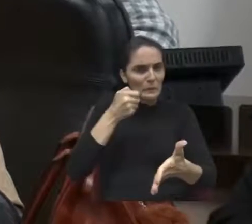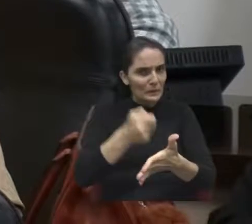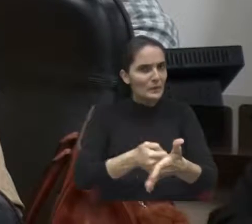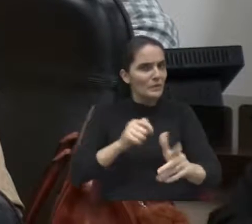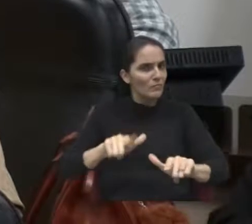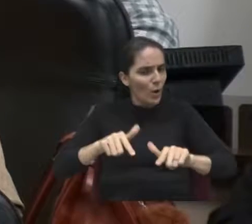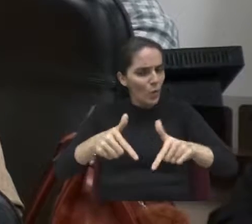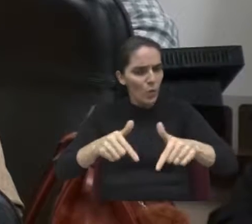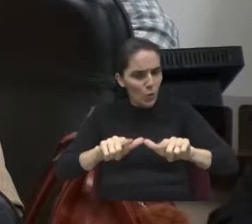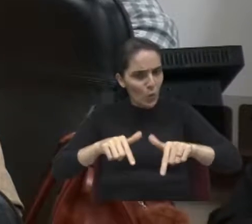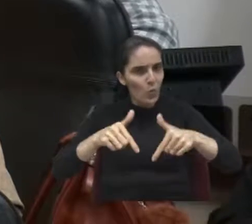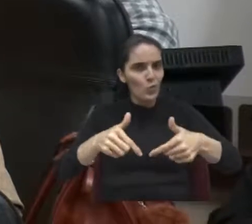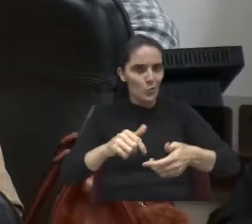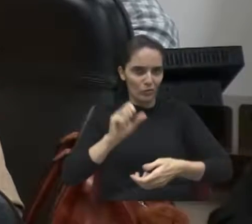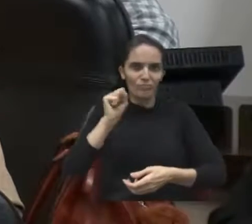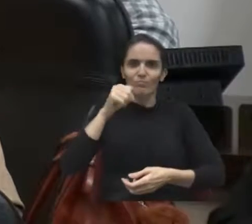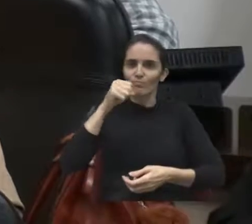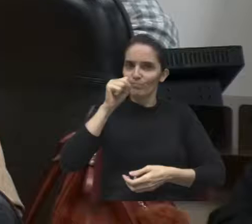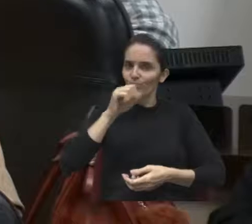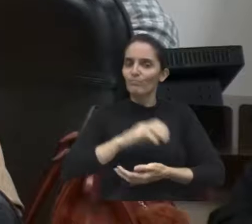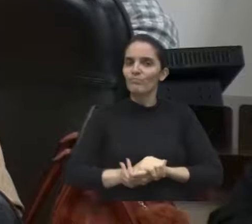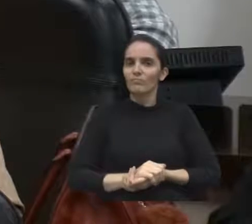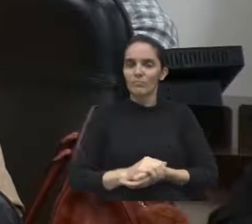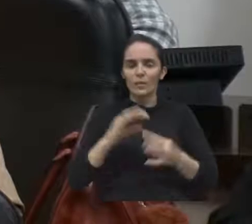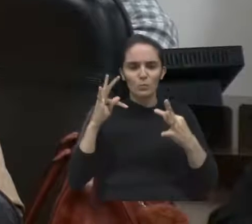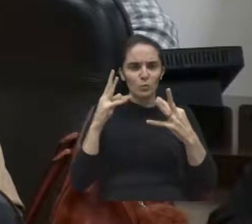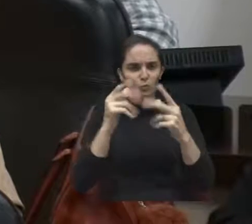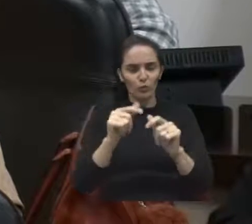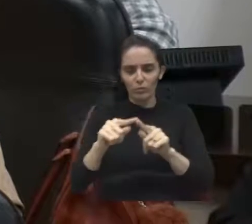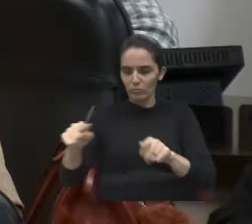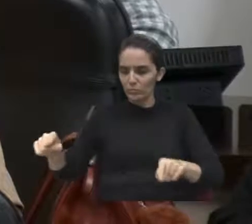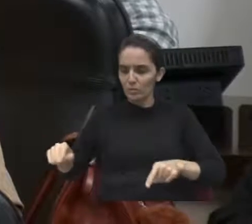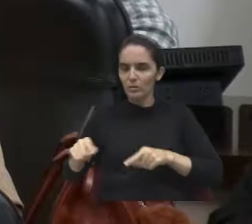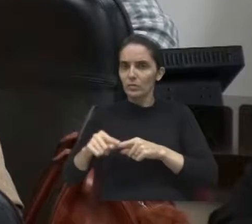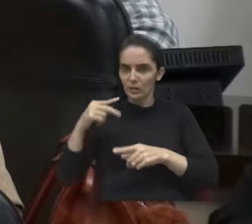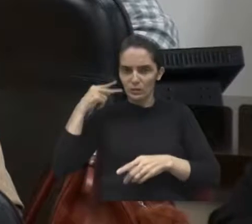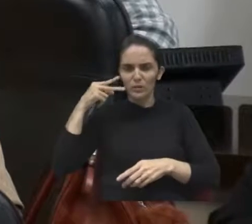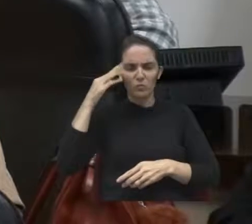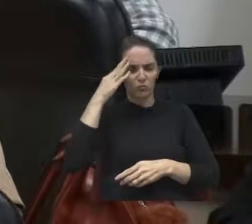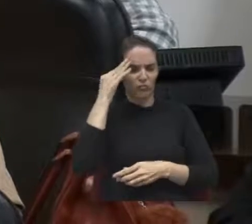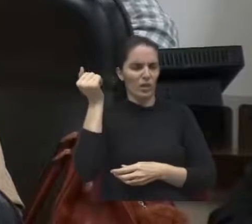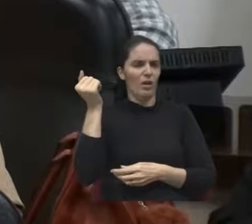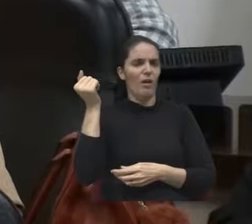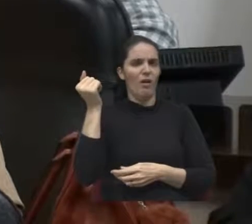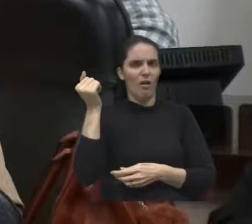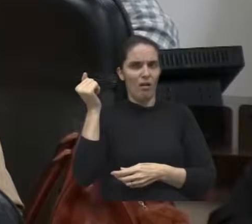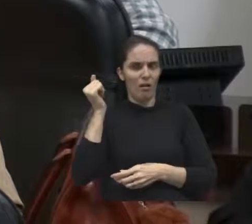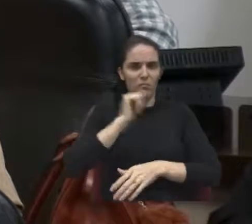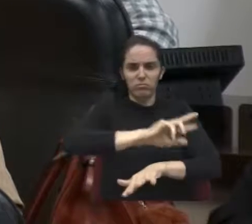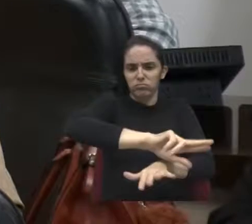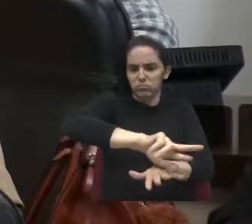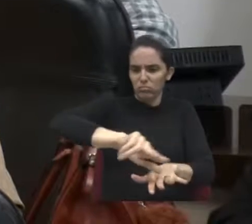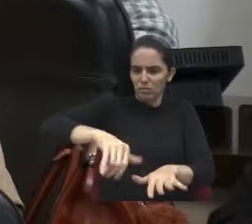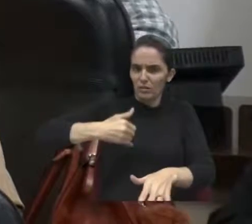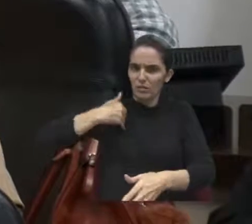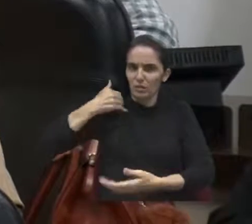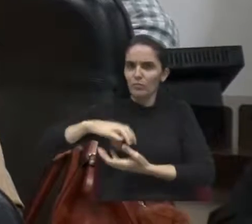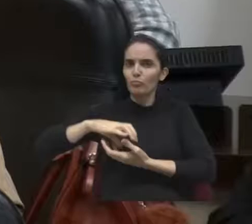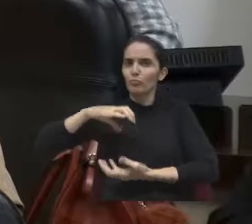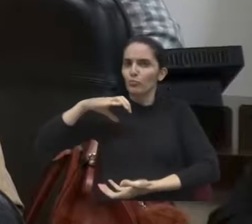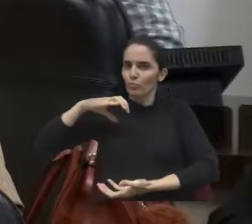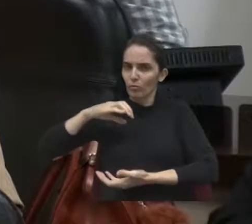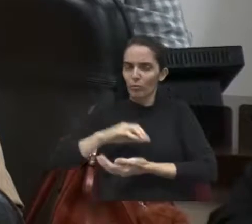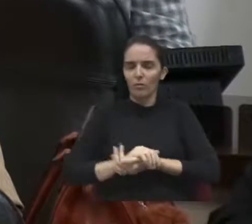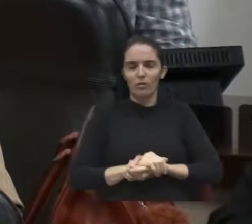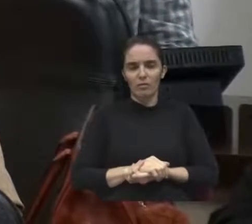quesito. Todos os nossos gabinetes, com certeza, sabem de muitos idosos que são procurados